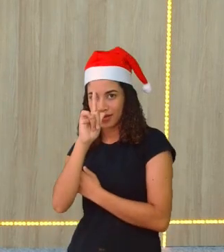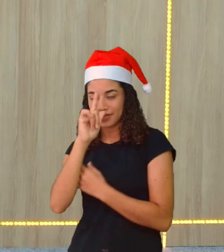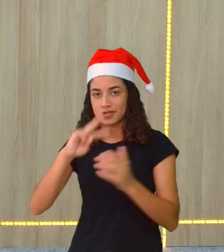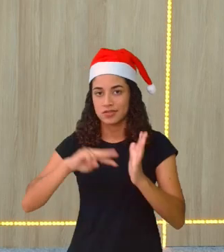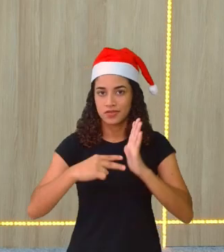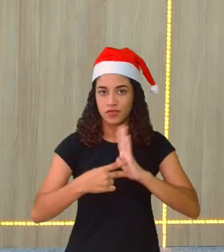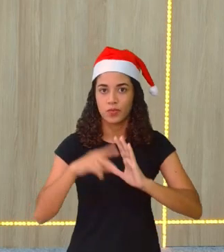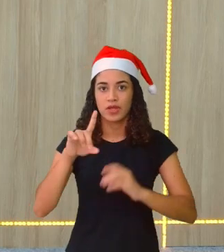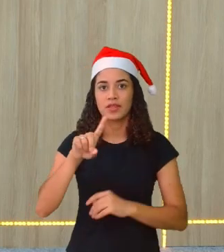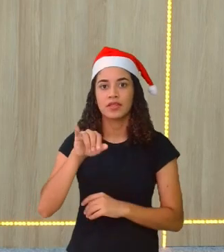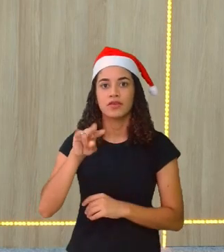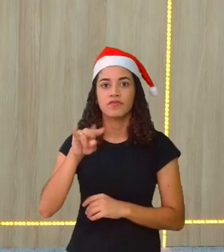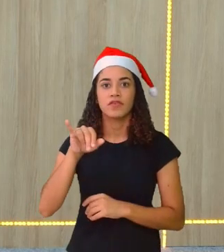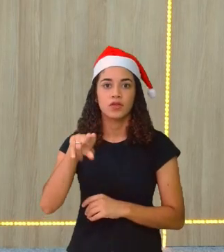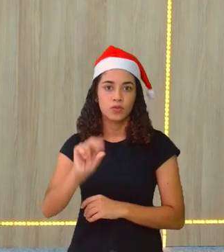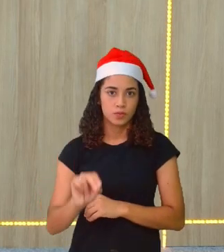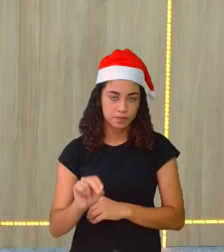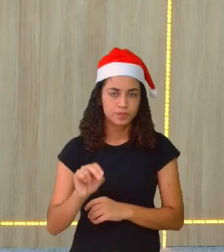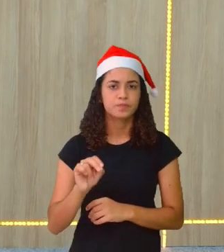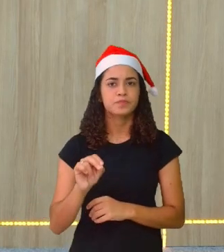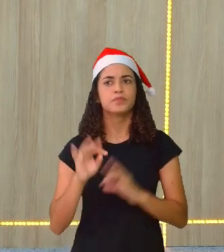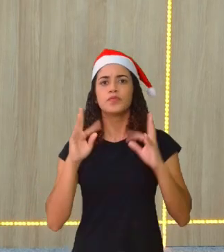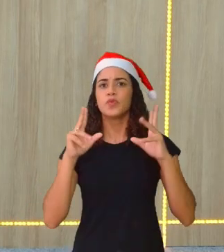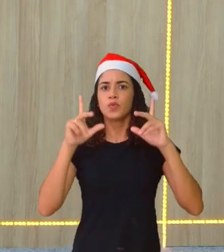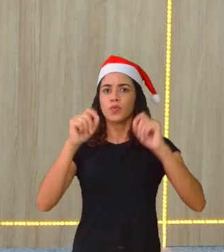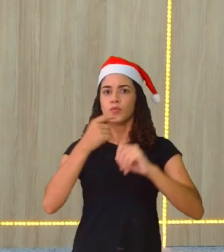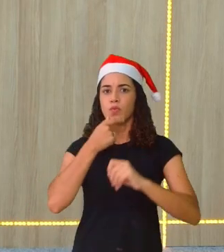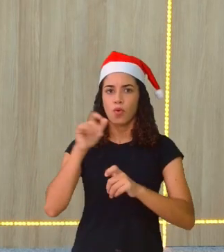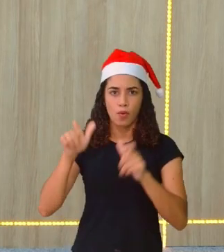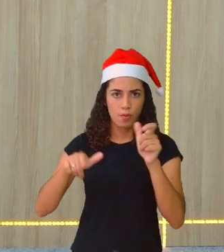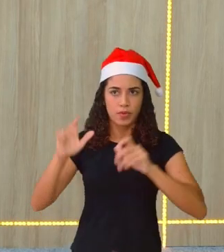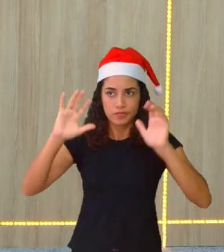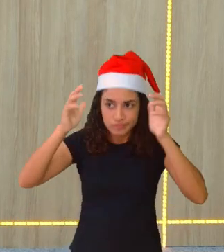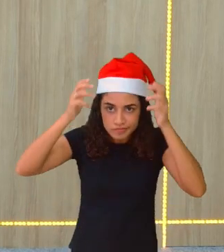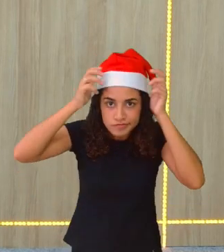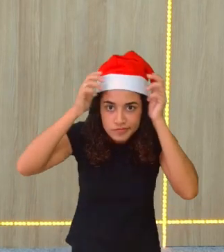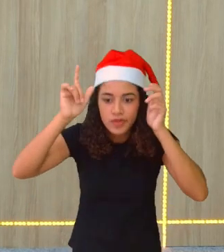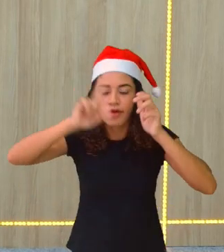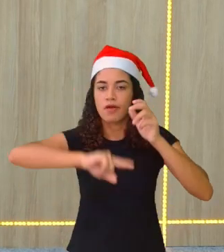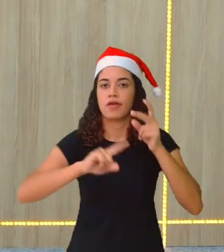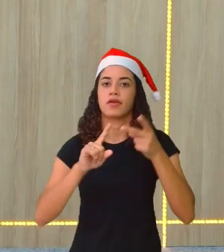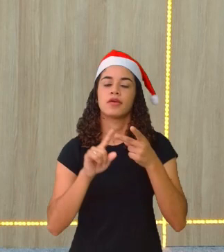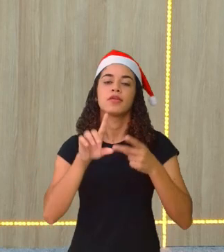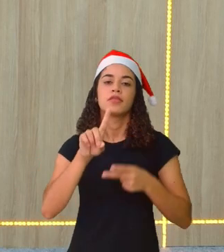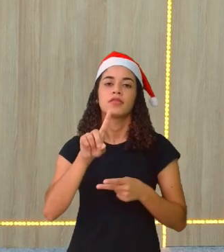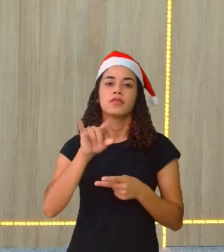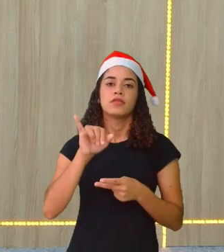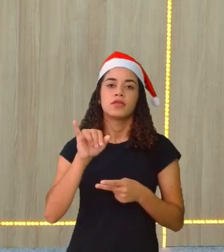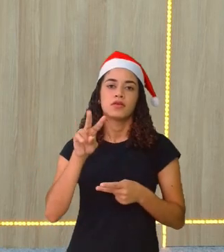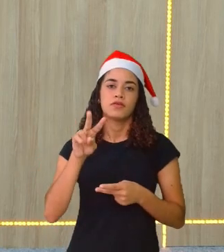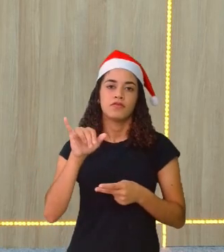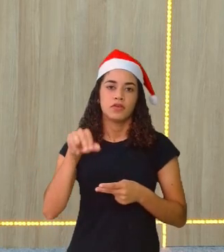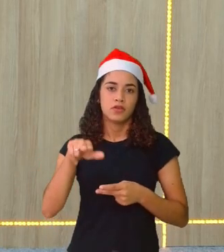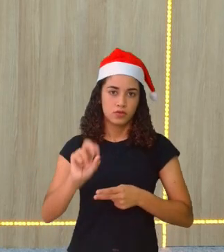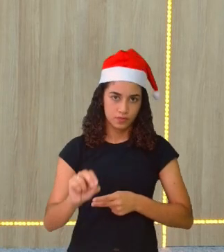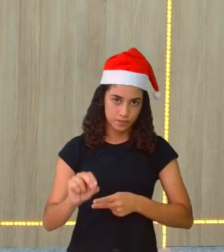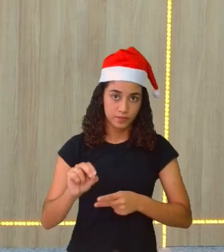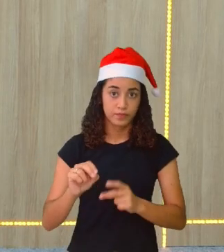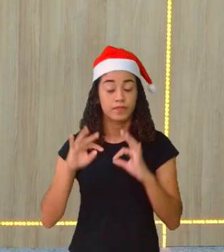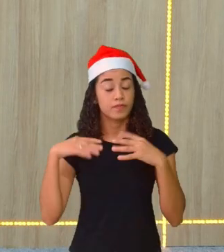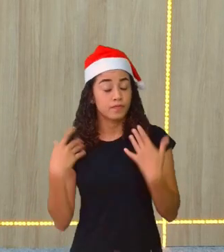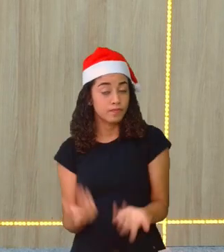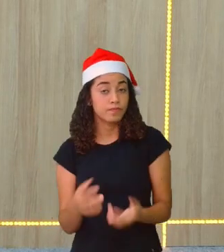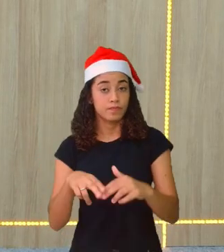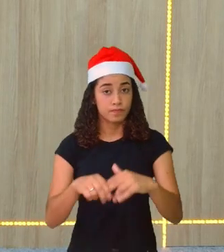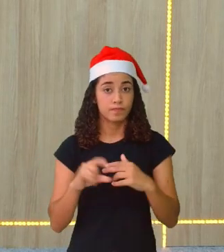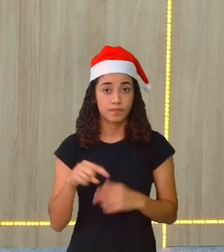significava, né, divino. Então, todo imperador romano ele era considerado divino. E nesse sentido, né, quando a gente tem, por